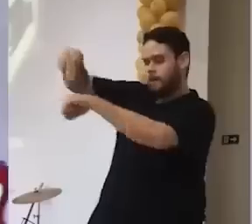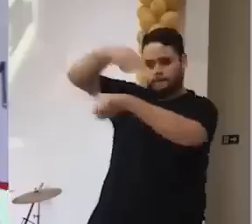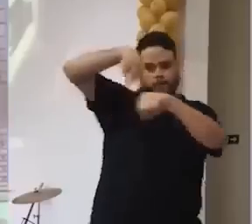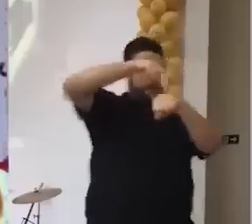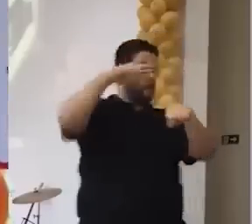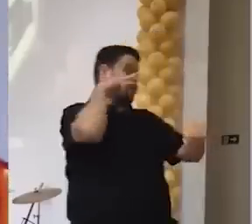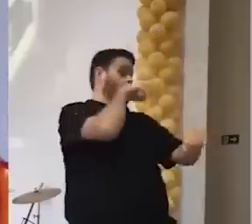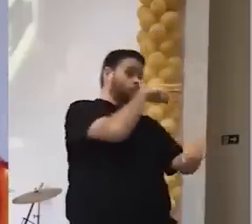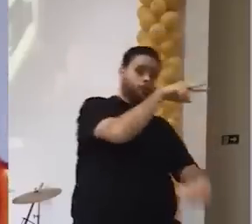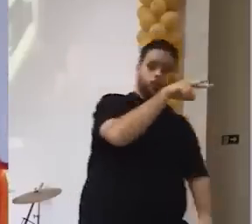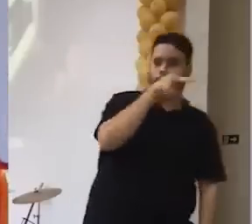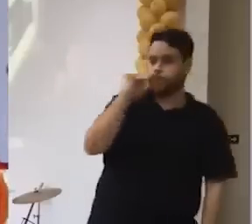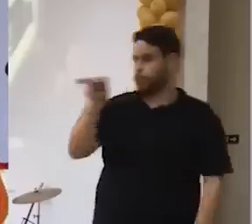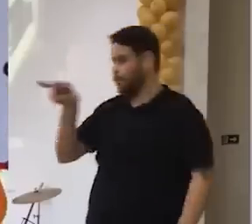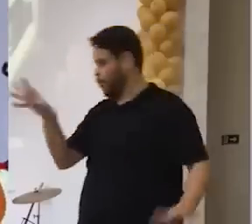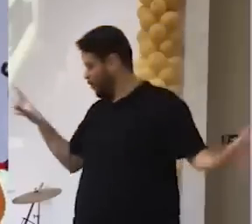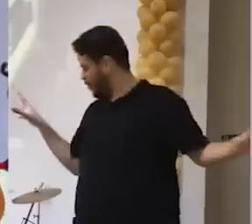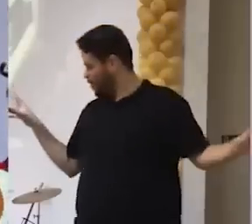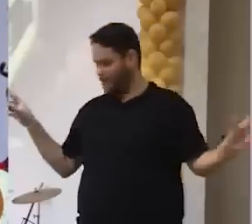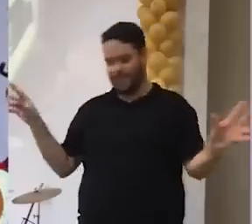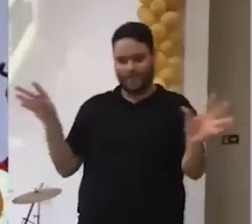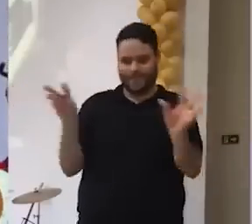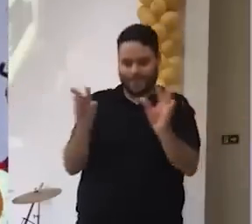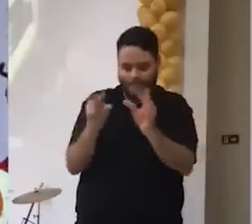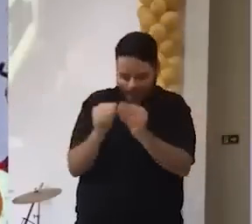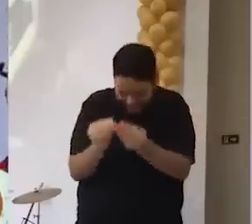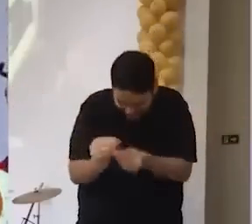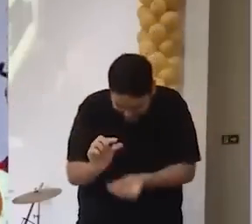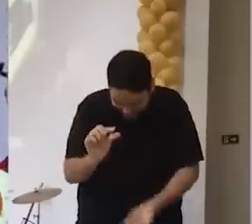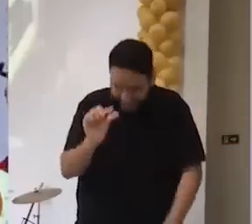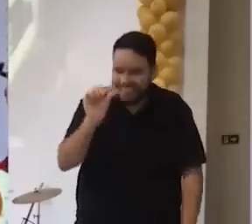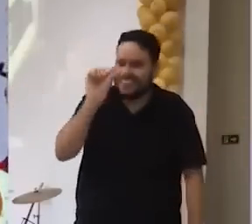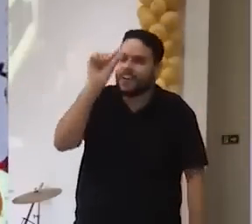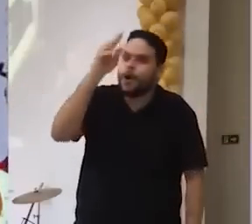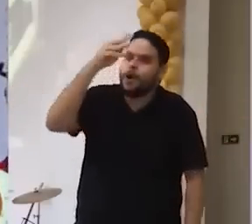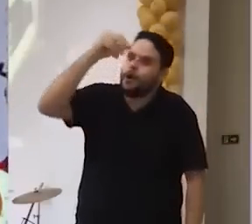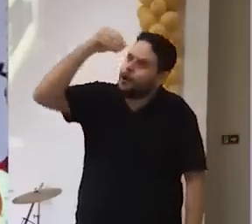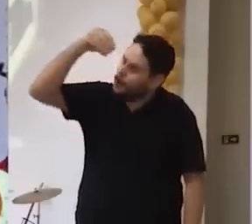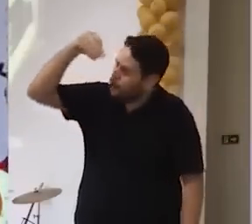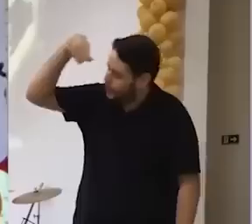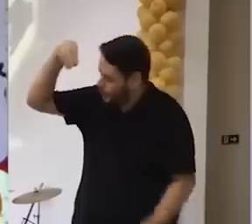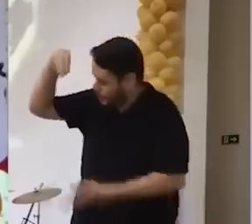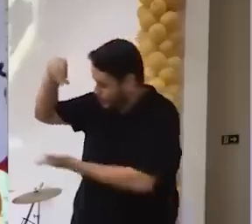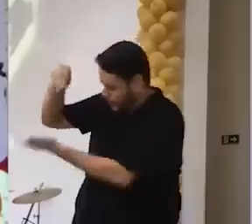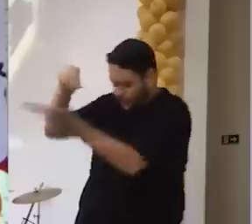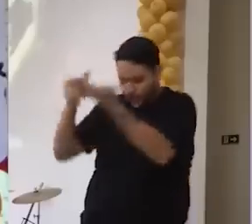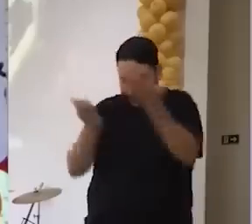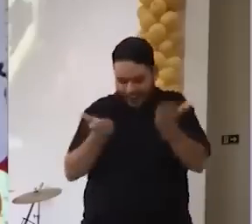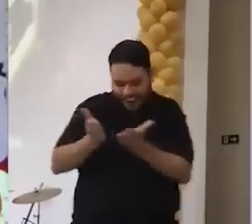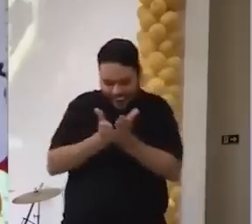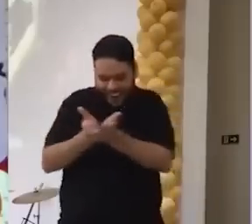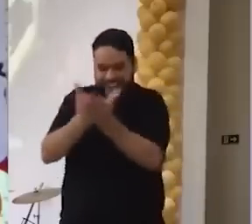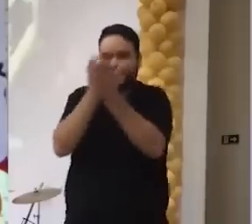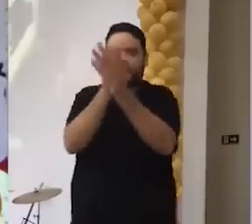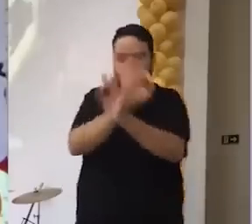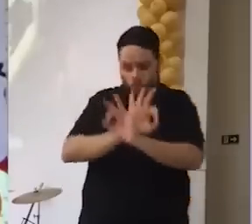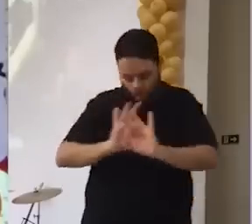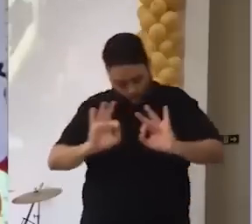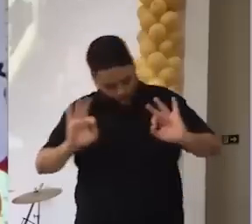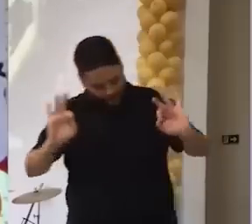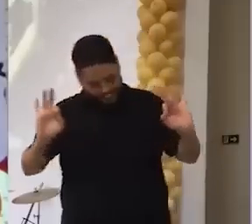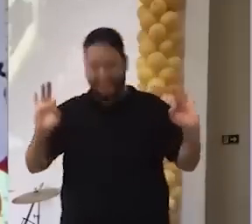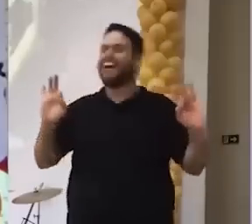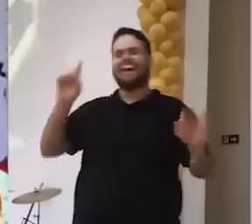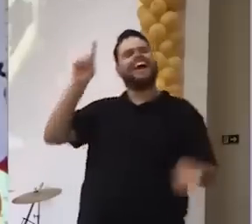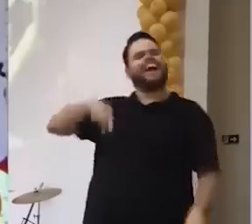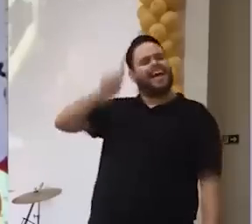considera todas elas como um pingo que cai num balde, como um pó numa balança de precisão, como um vácuo, como nada, como menos do que nada. Este